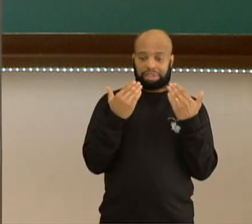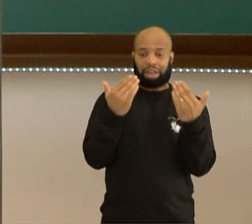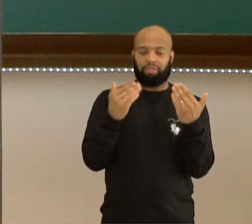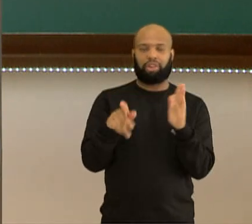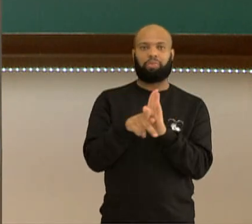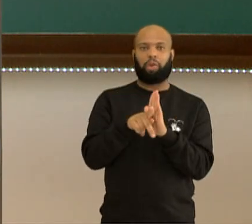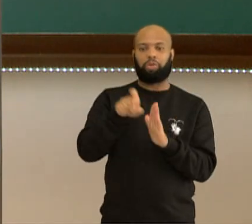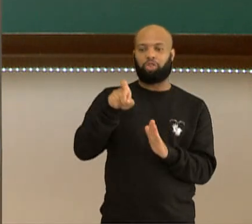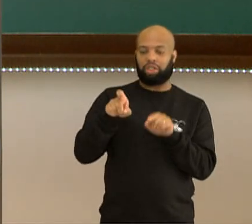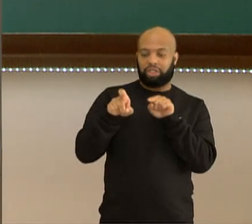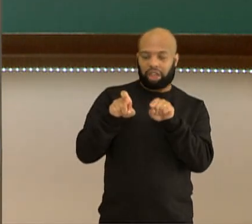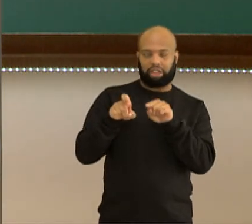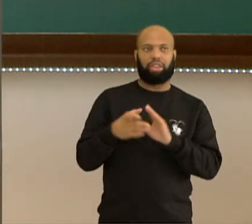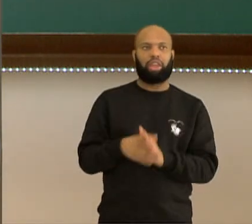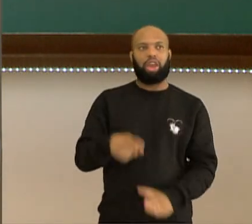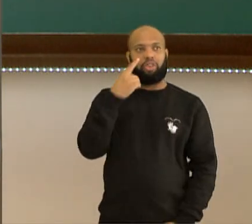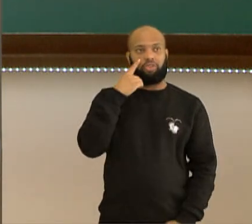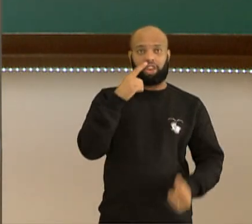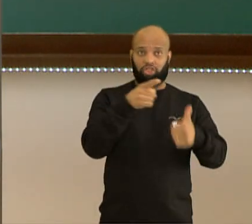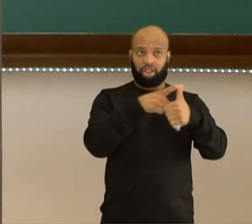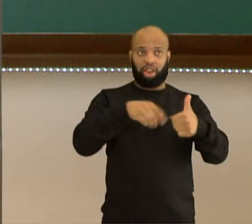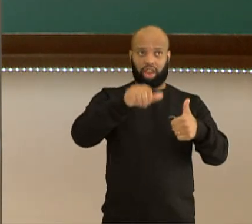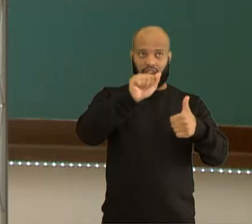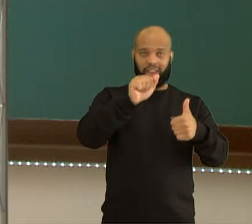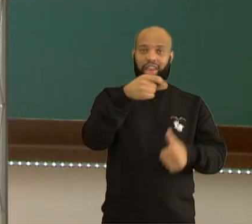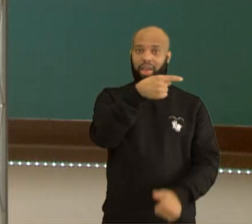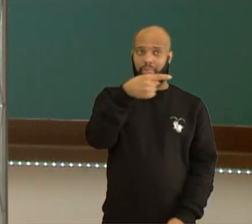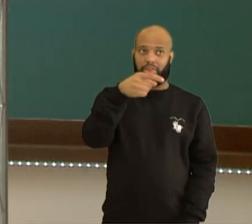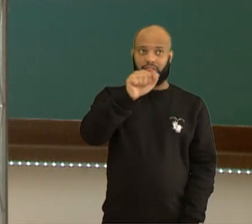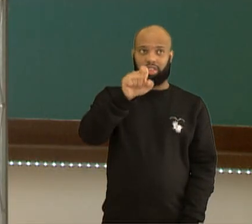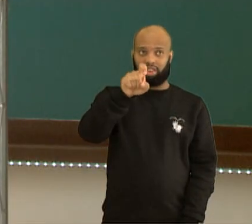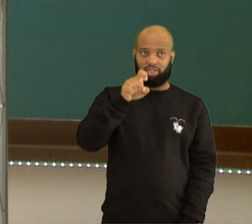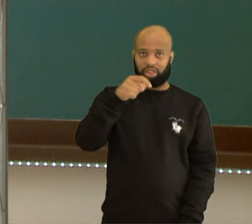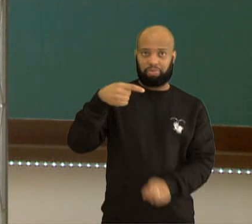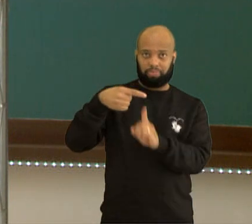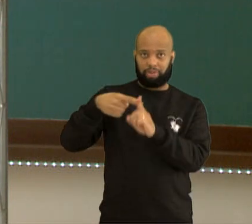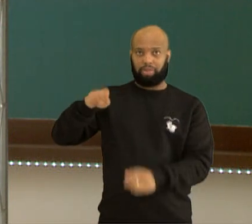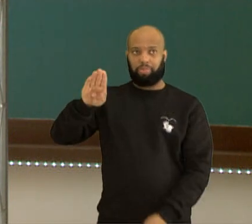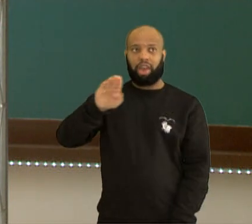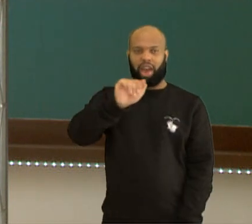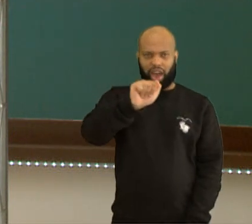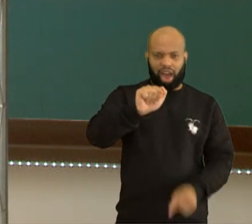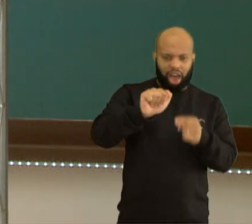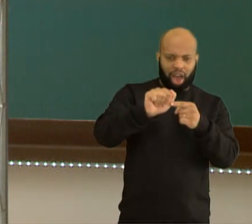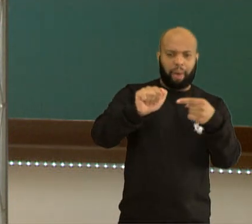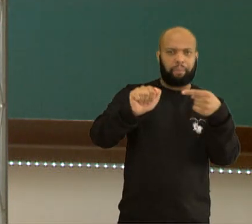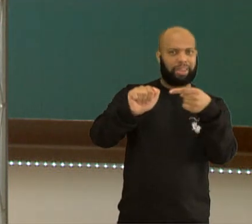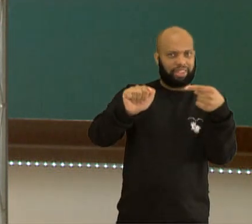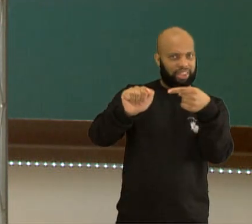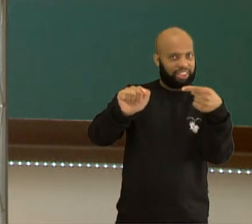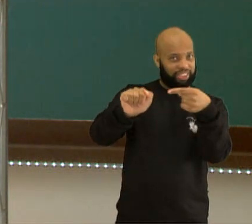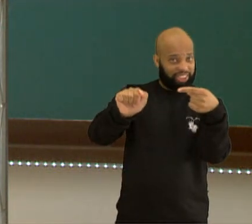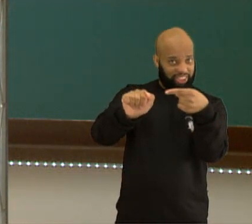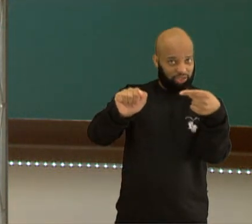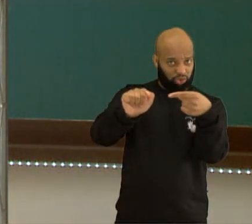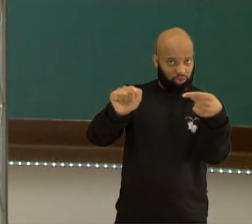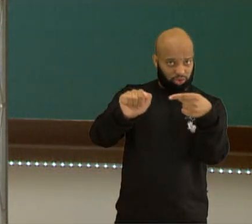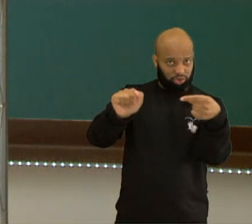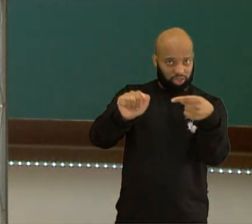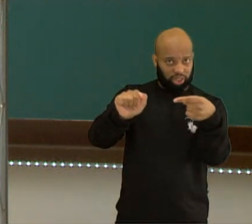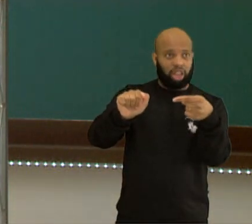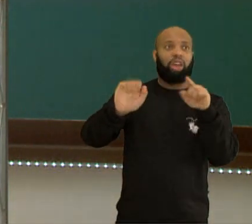de x igual a menos ax mais b. Então, o A é negativo, menos A. Então, ele é menor do que zero. Eu